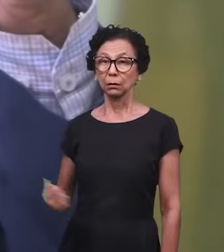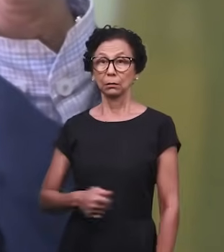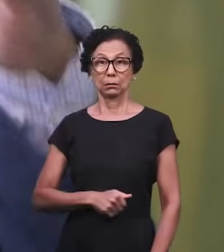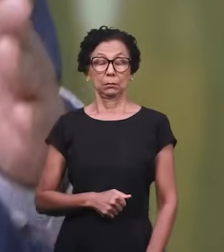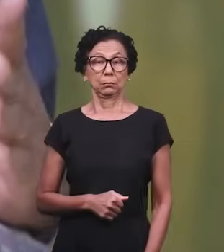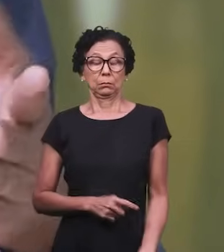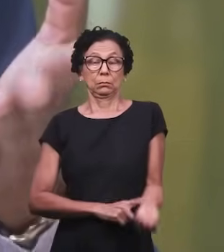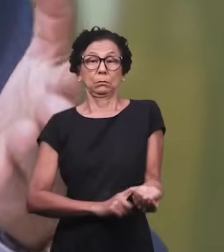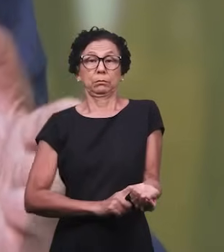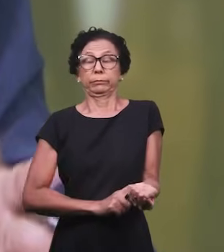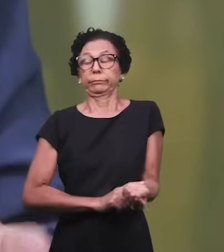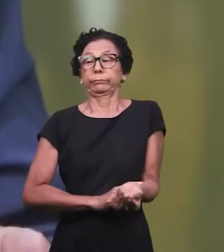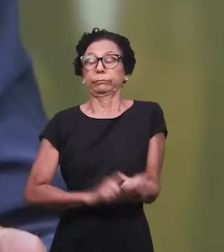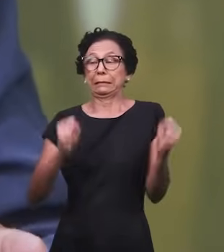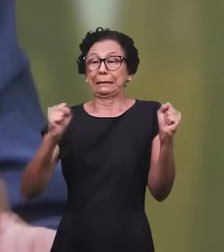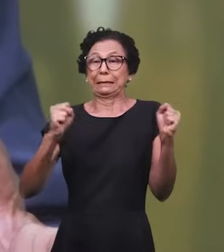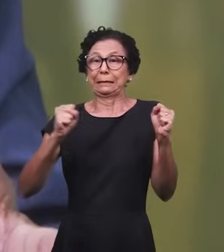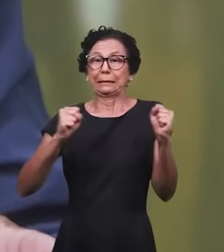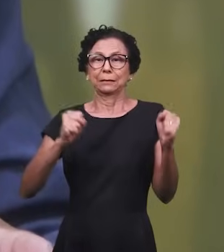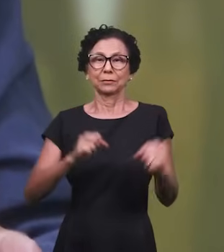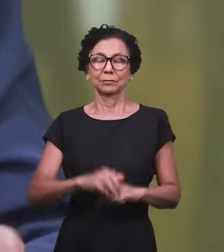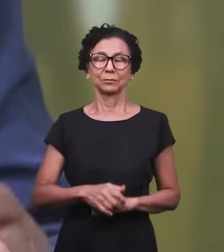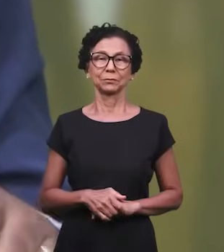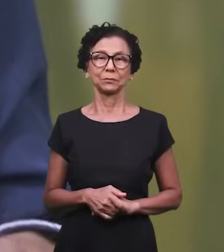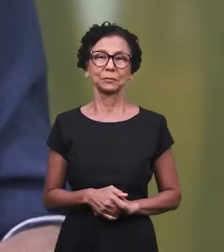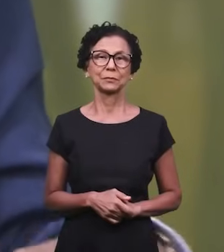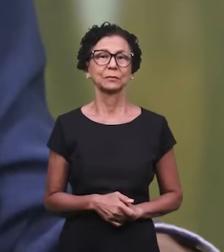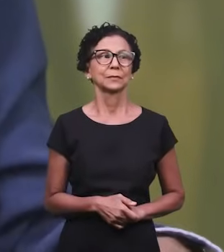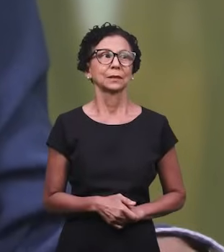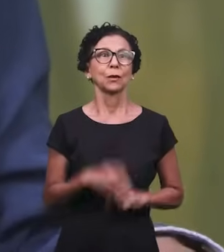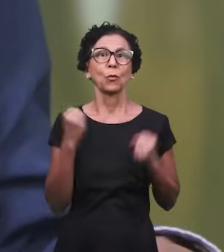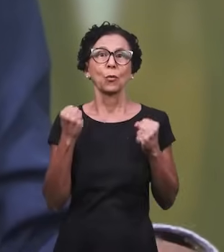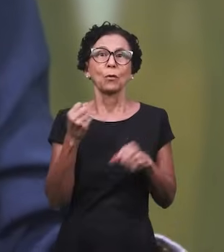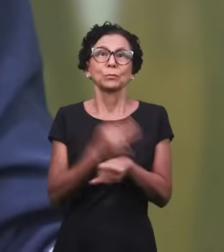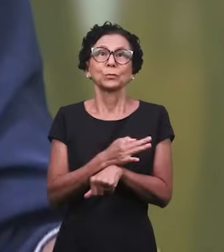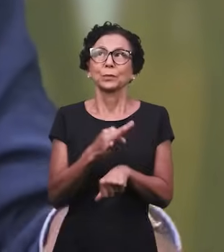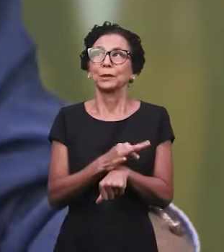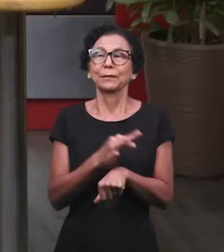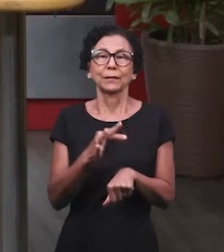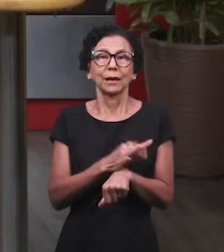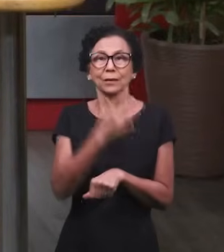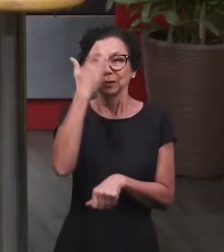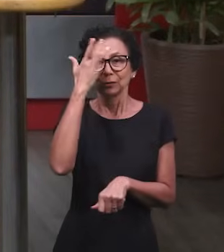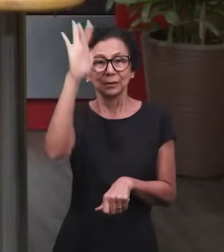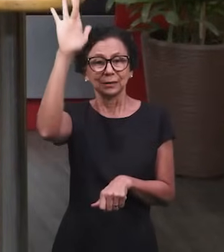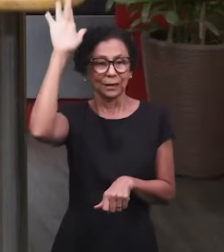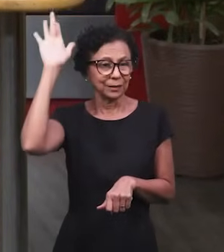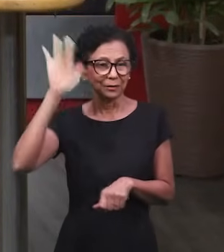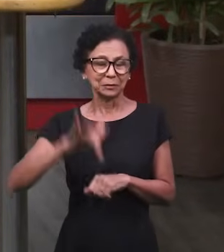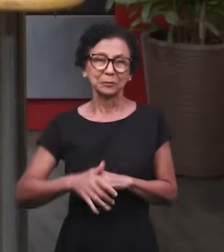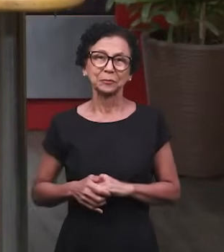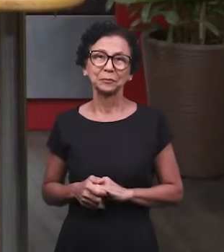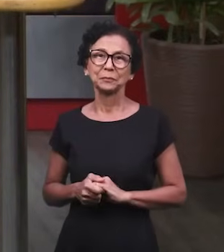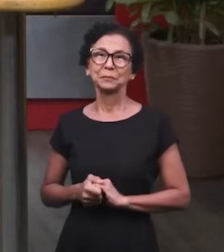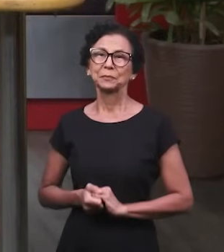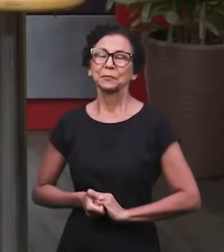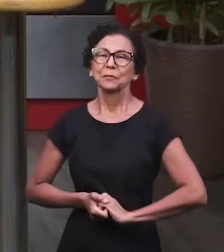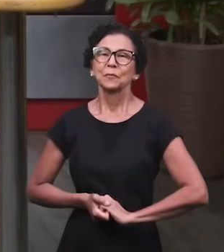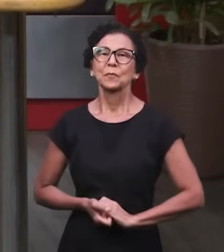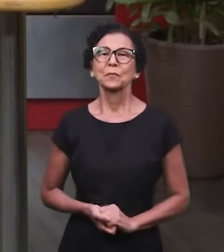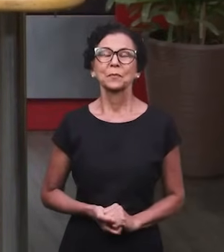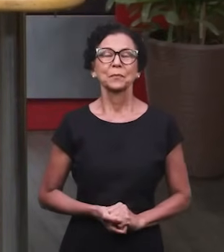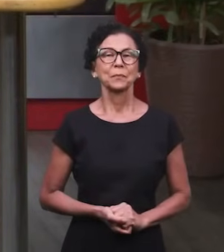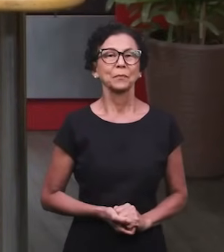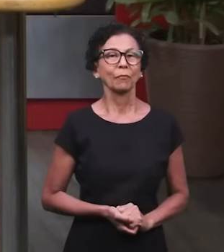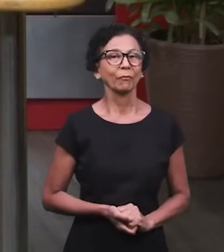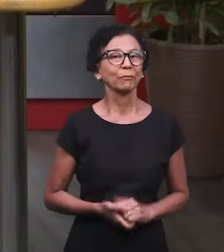ass estressada tanta coisa talvez não tava né porque tava não sei mas você veja psicólogo naquela época pode ter Pode ser que tinha não tinha agora